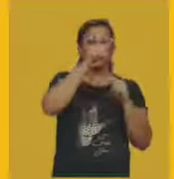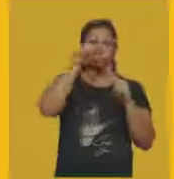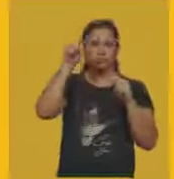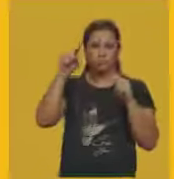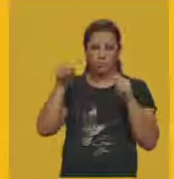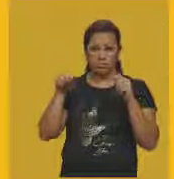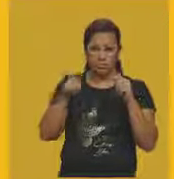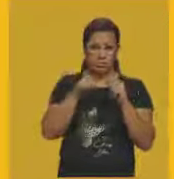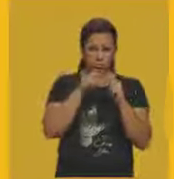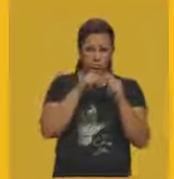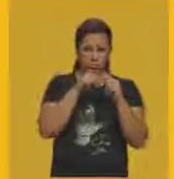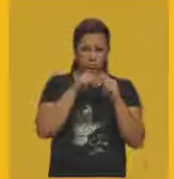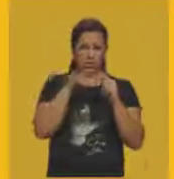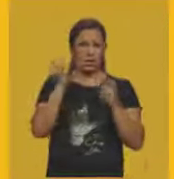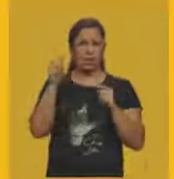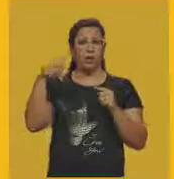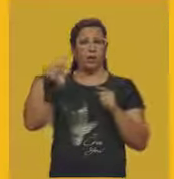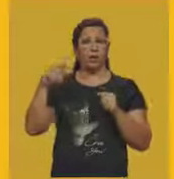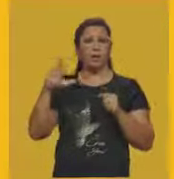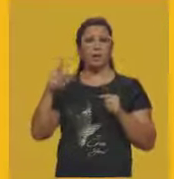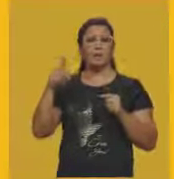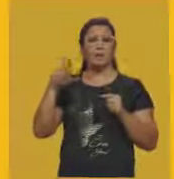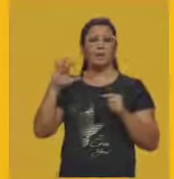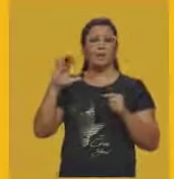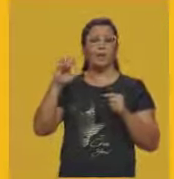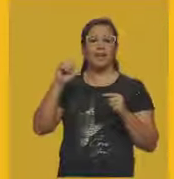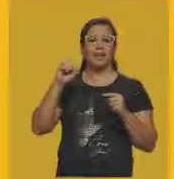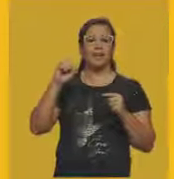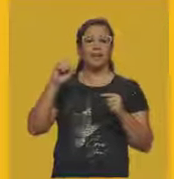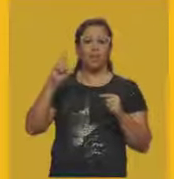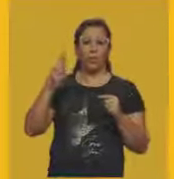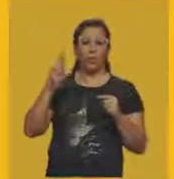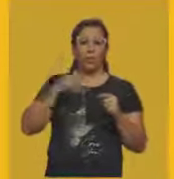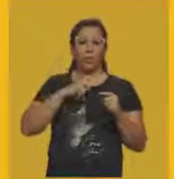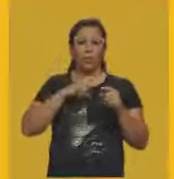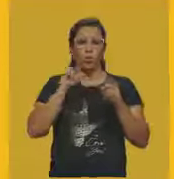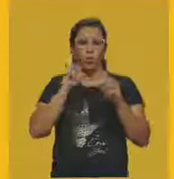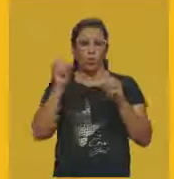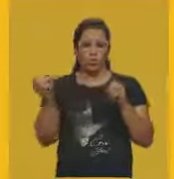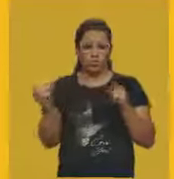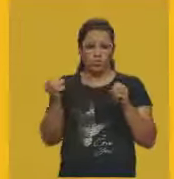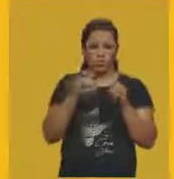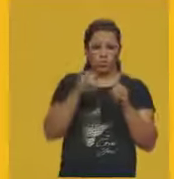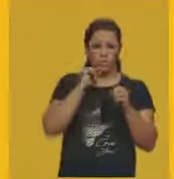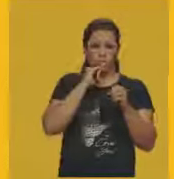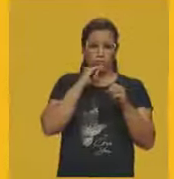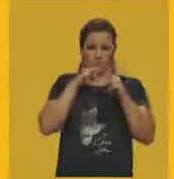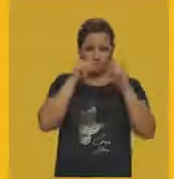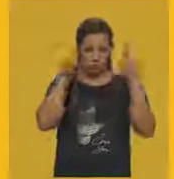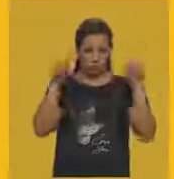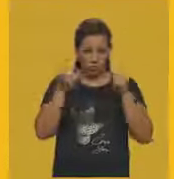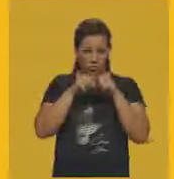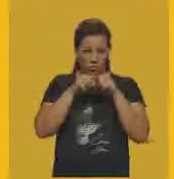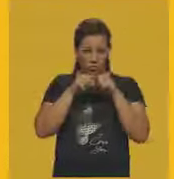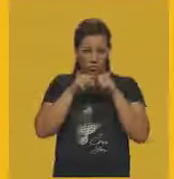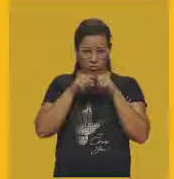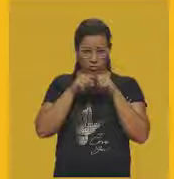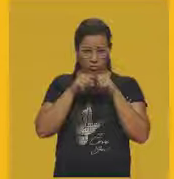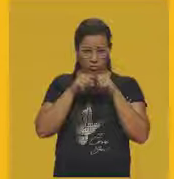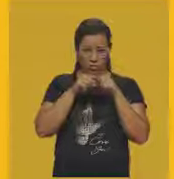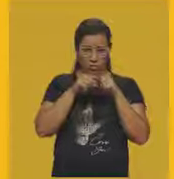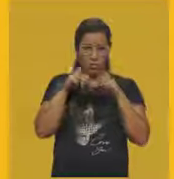um amplificador. Um amplificador é o quê, gente? Ele vai receber um sinal de entrada que